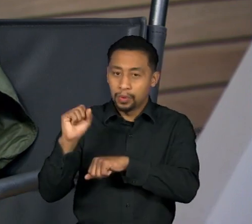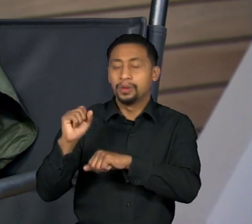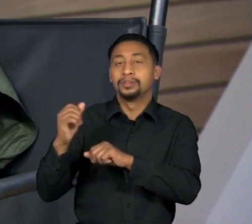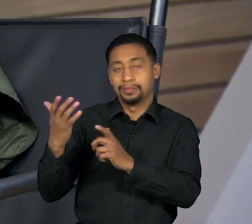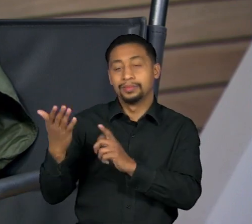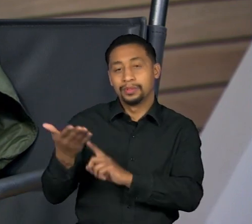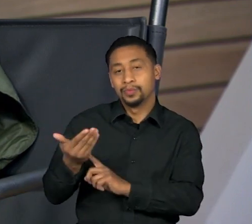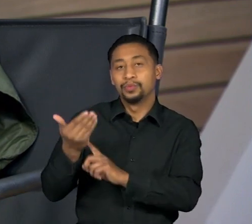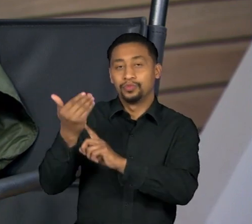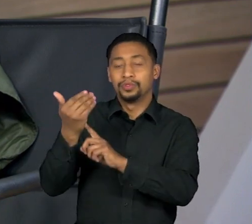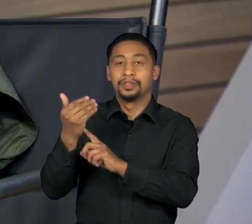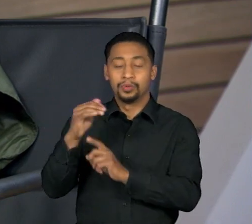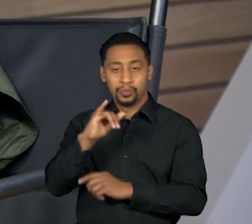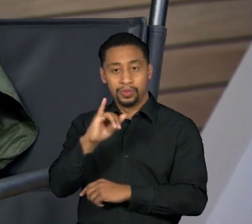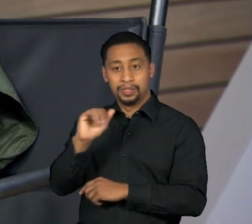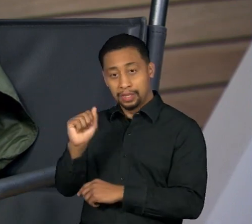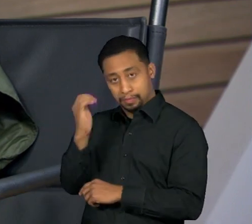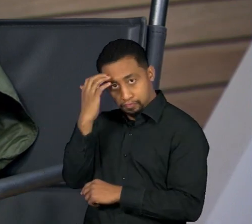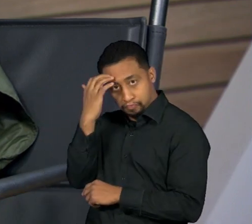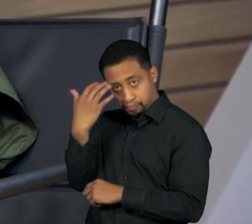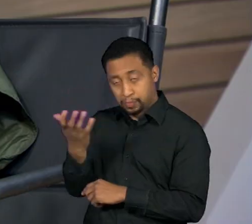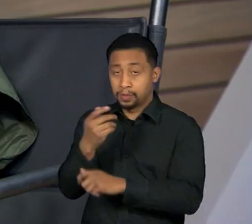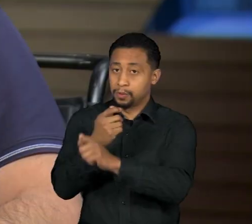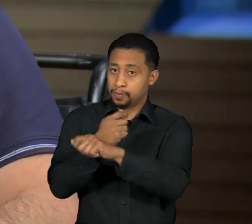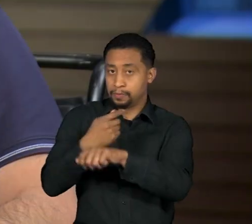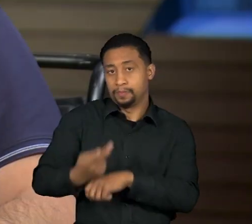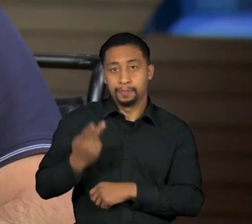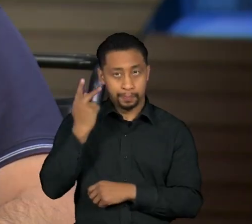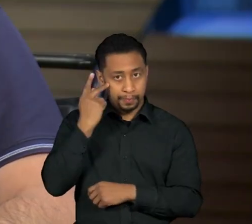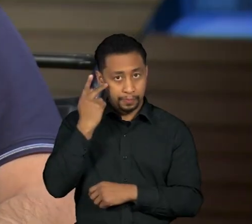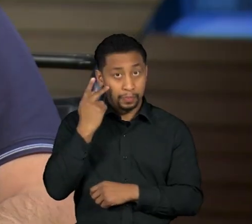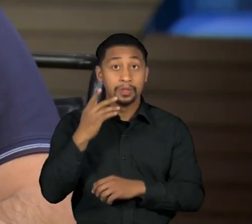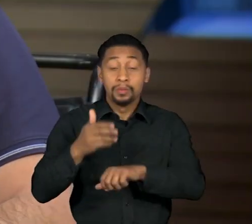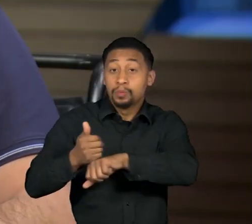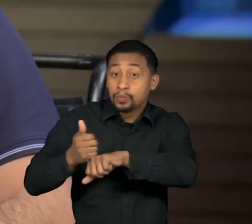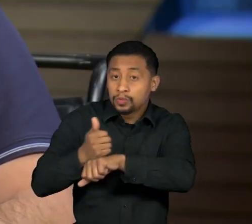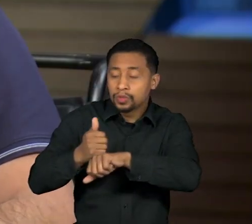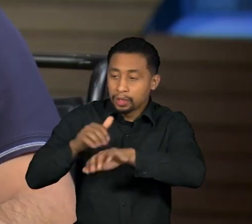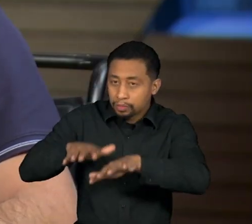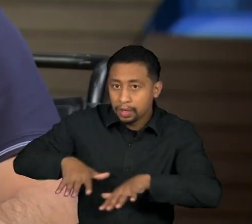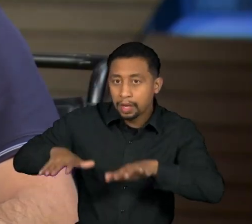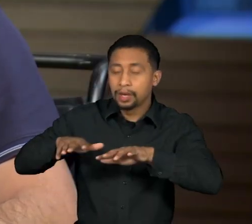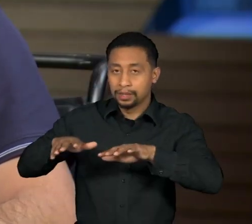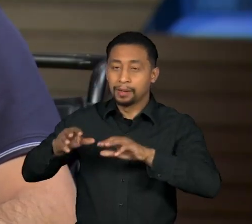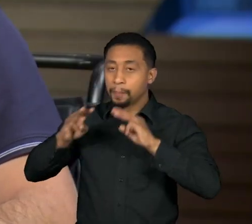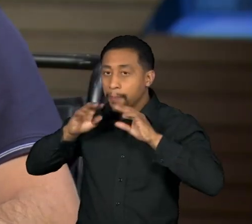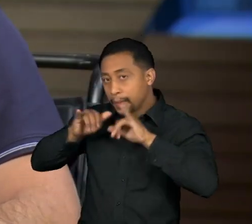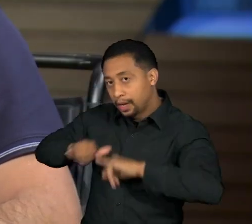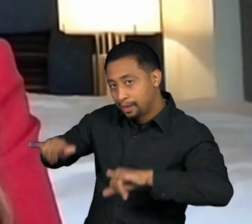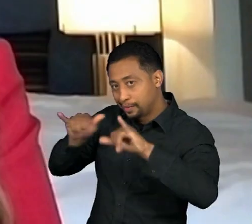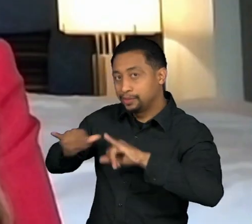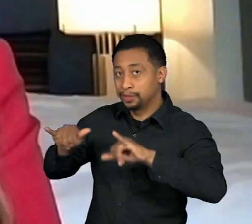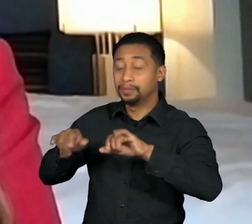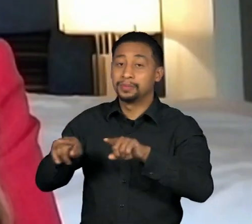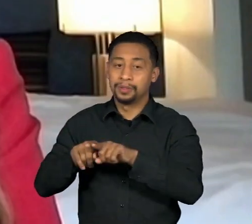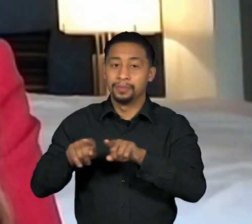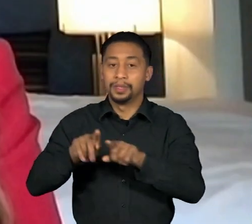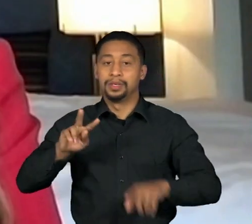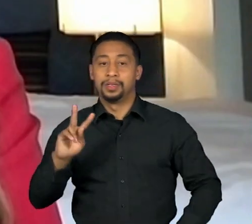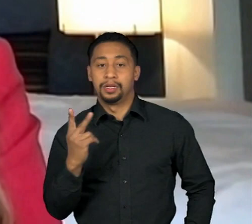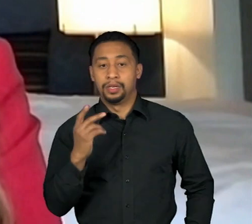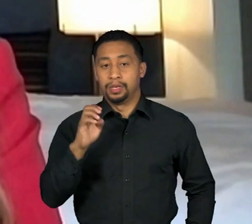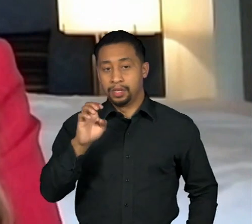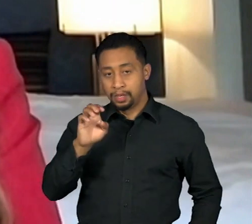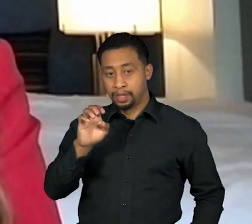da Inteligência e Design Digital da PUC São Paulo, o especialista em tecnologia, inovação e marketing, Elbert Costa, e a professora de